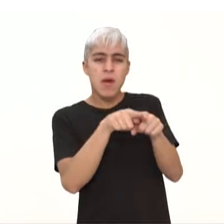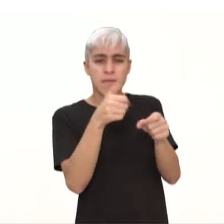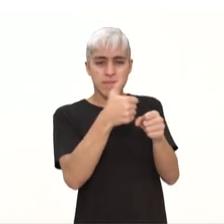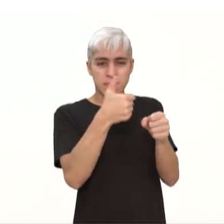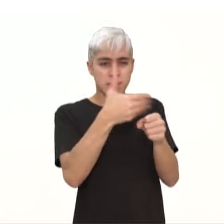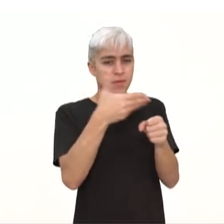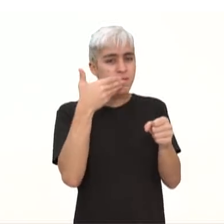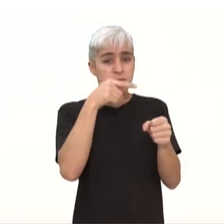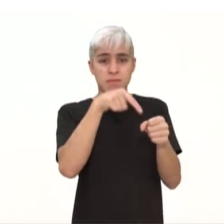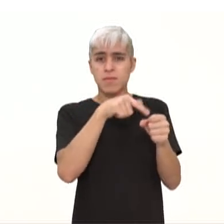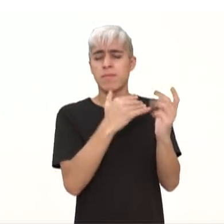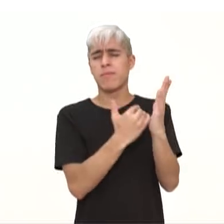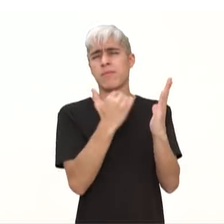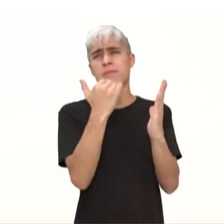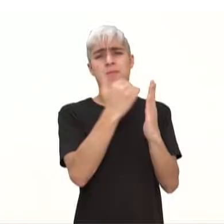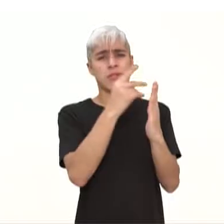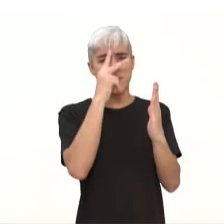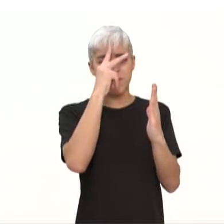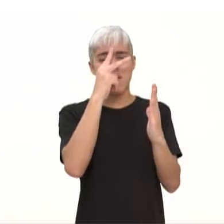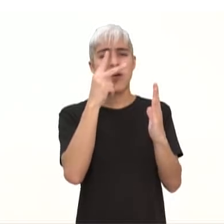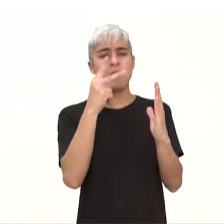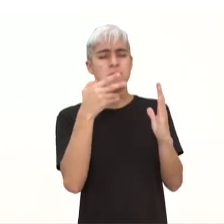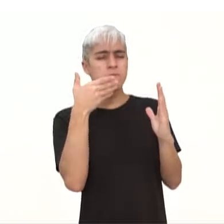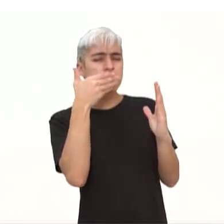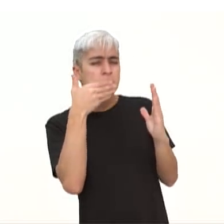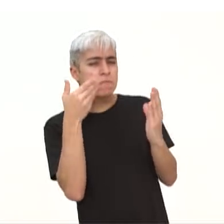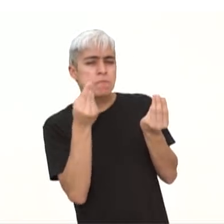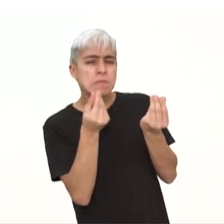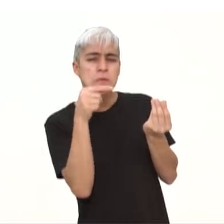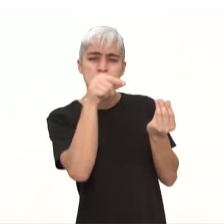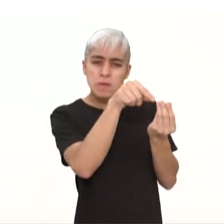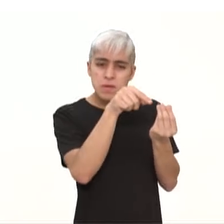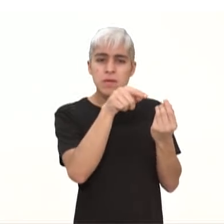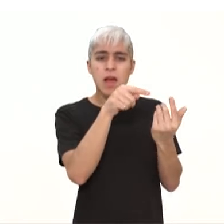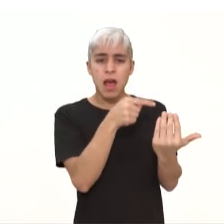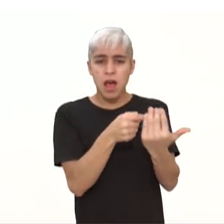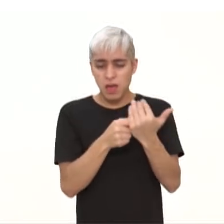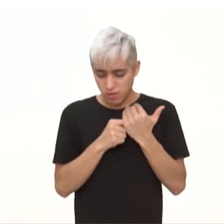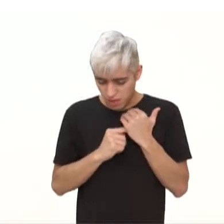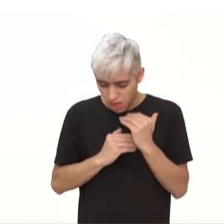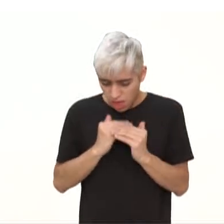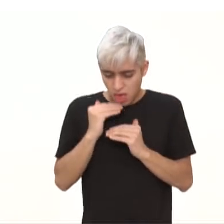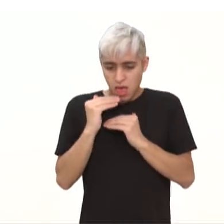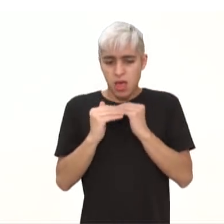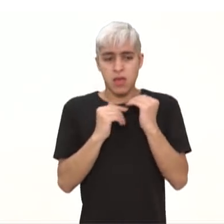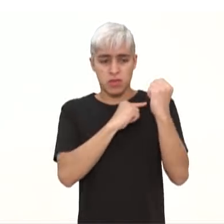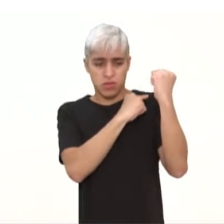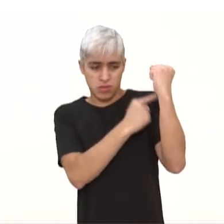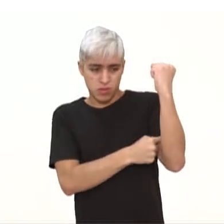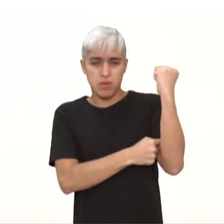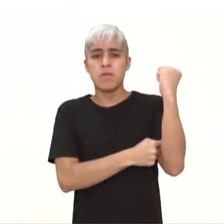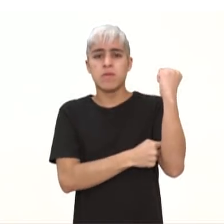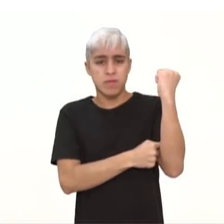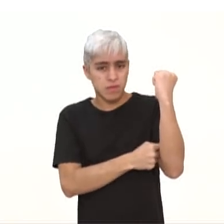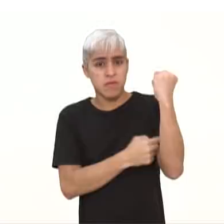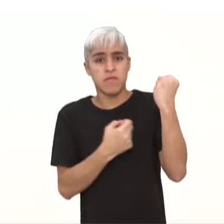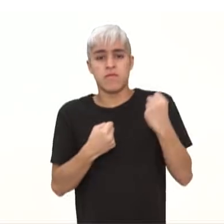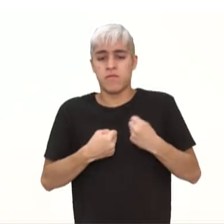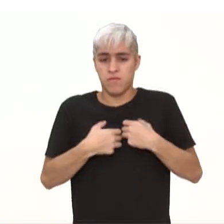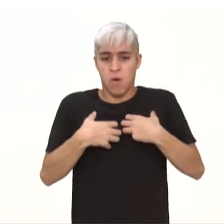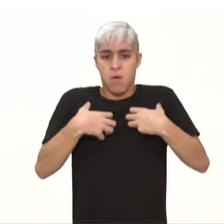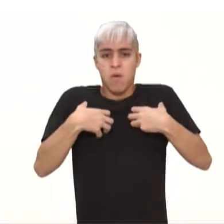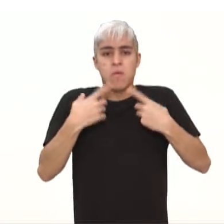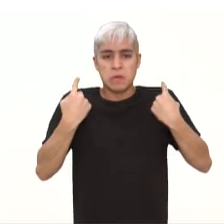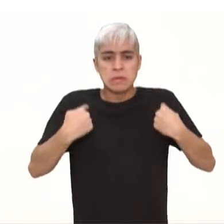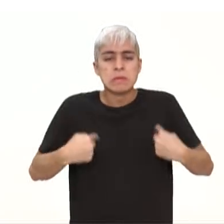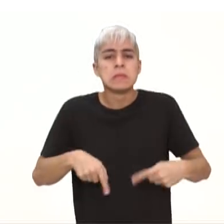ali rico em carboidrato, e vai fazer ali um desenvolvimento ali do seu músculo crescer ali,